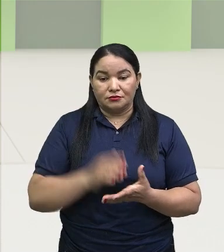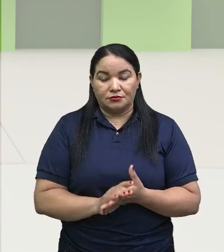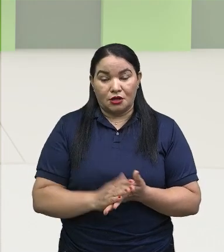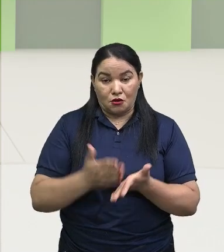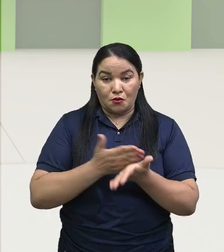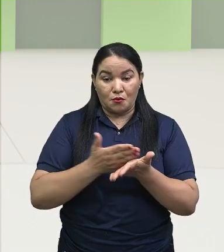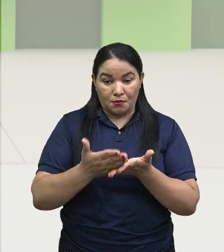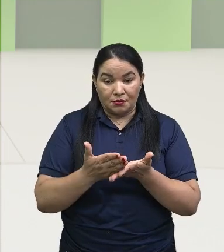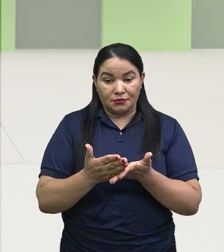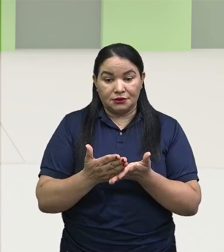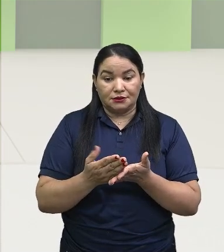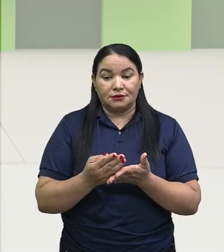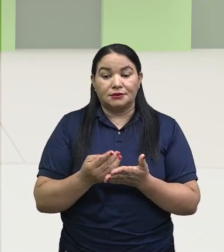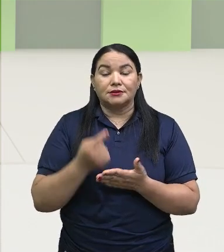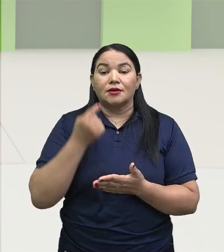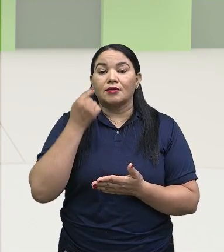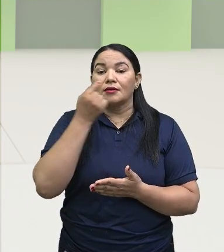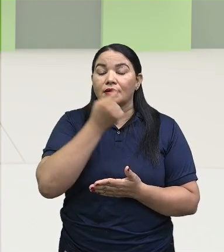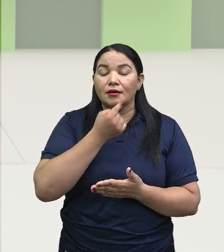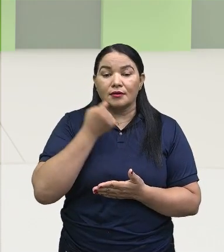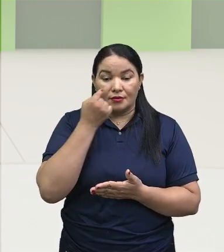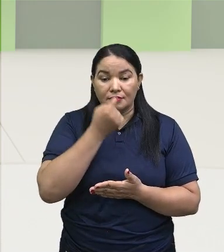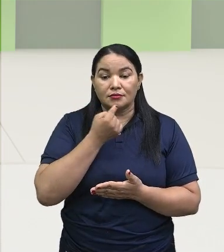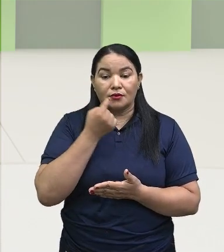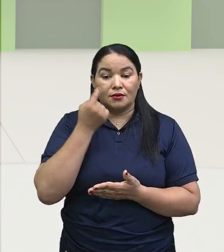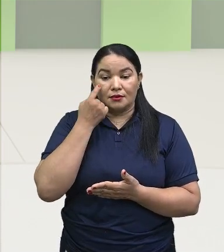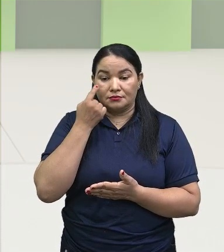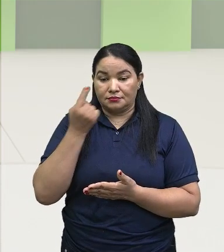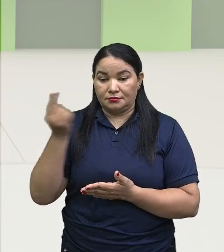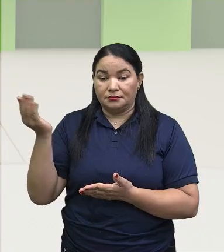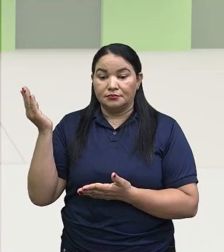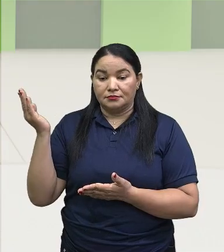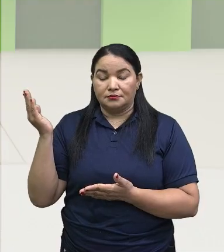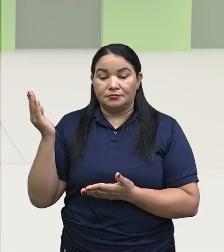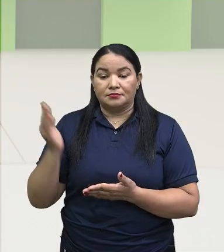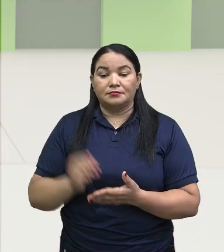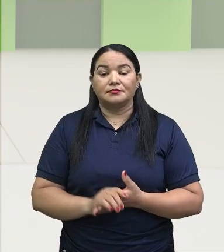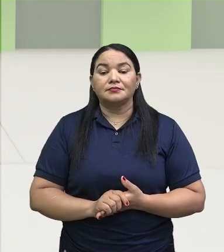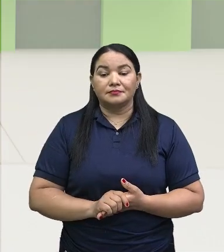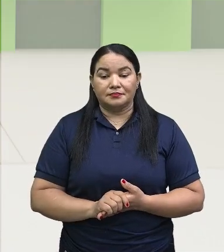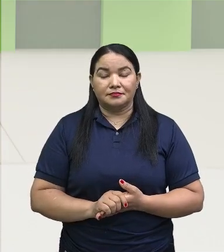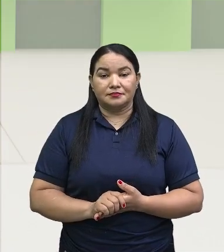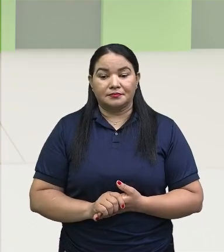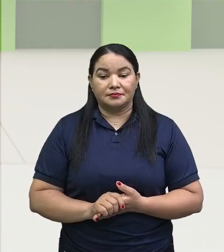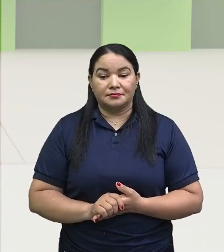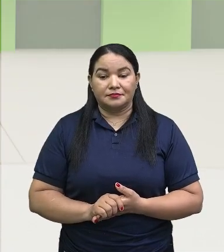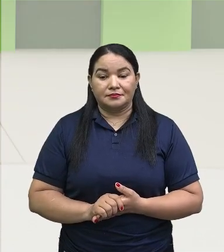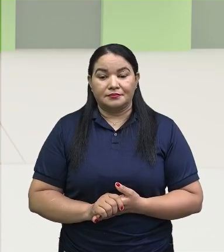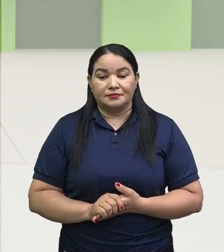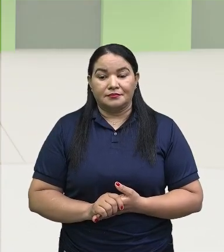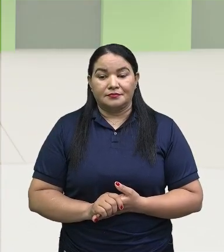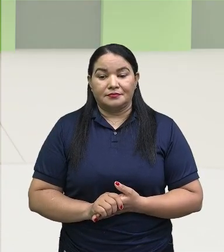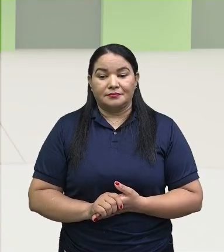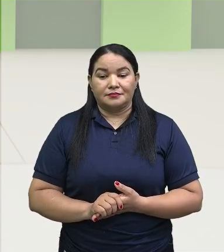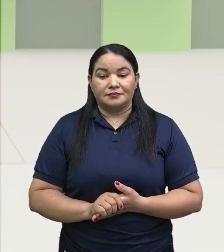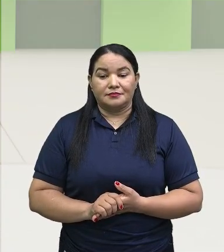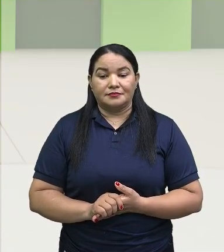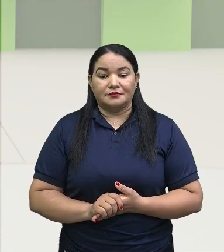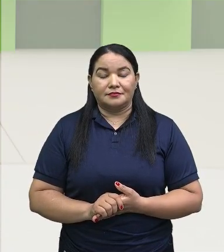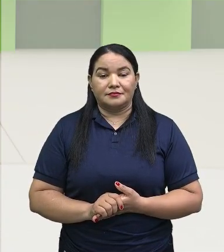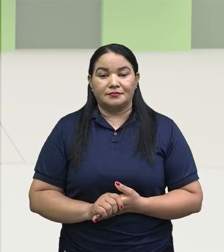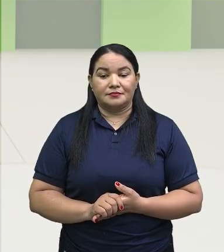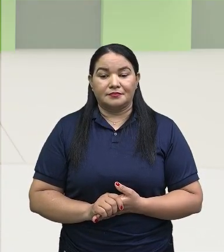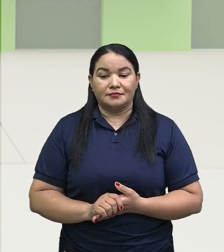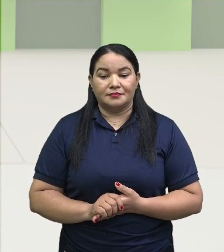essa digestão na cavidade bucal, como você pode observar aí na nossa imagem, né, lá na parte superior você observa ali a cavidade